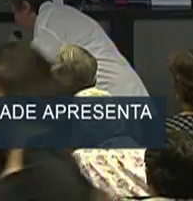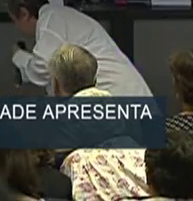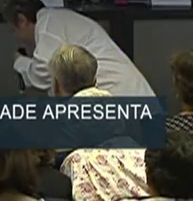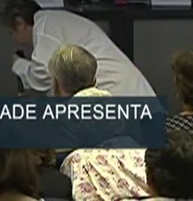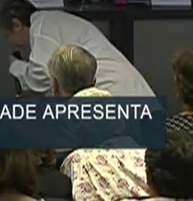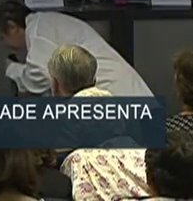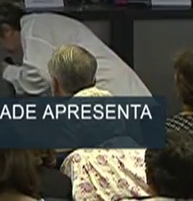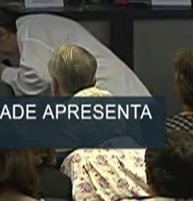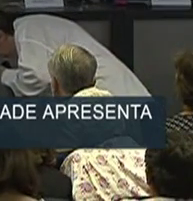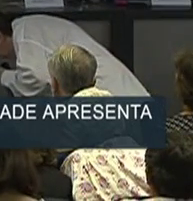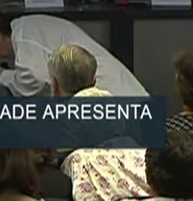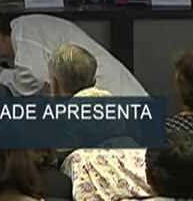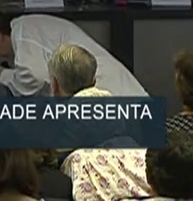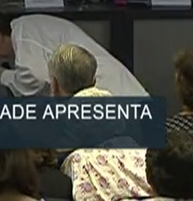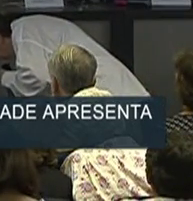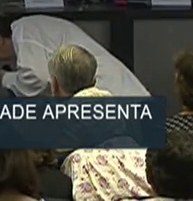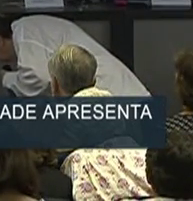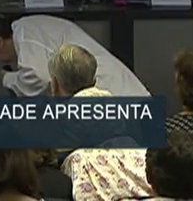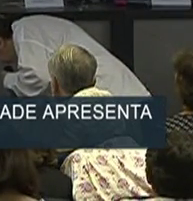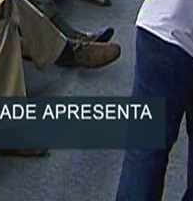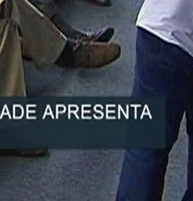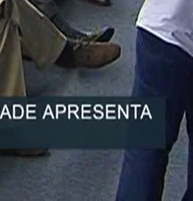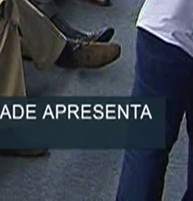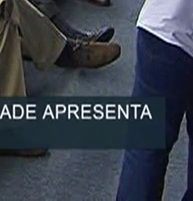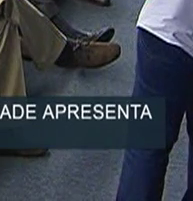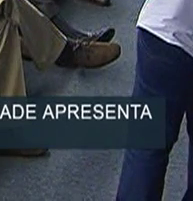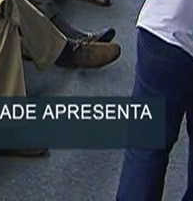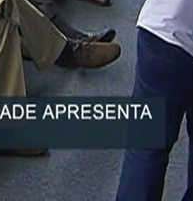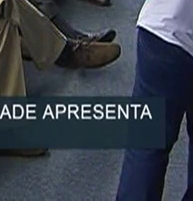Bom, então vamos em frente, né?